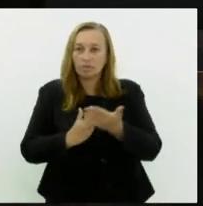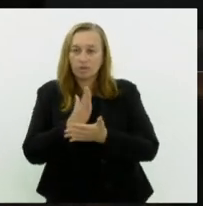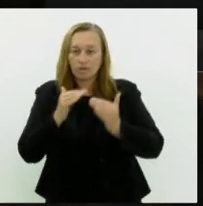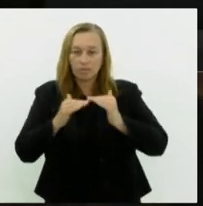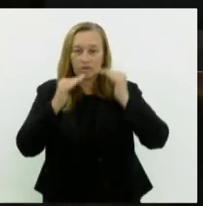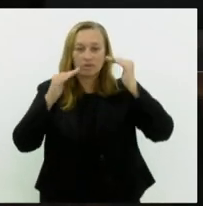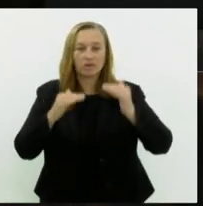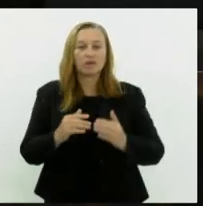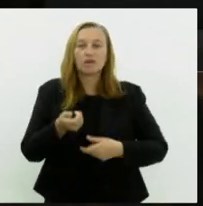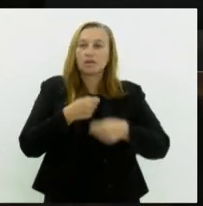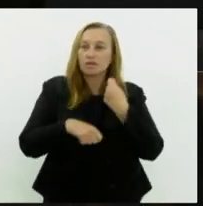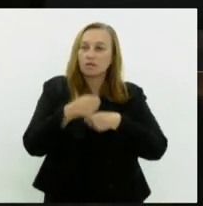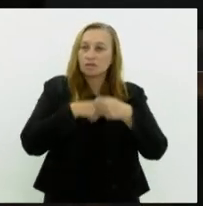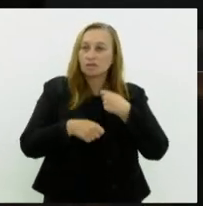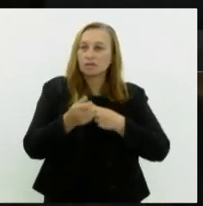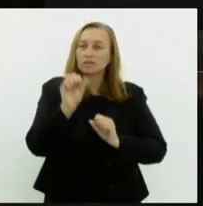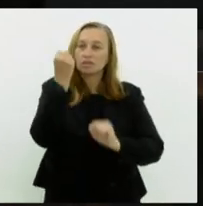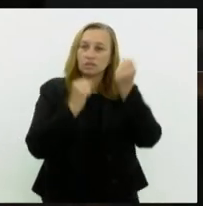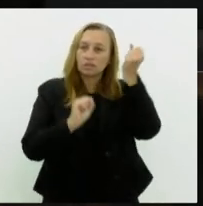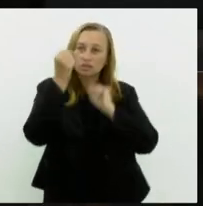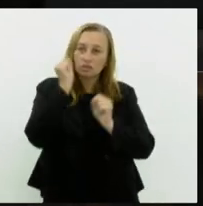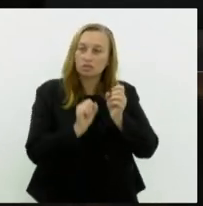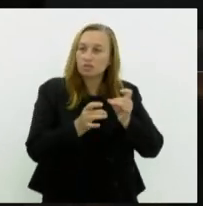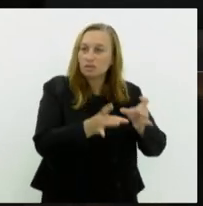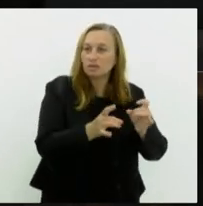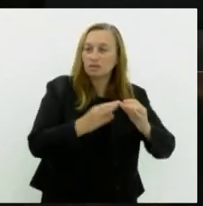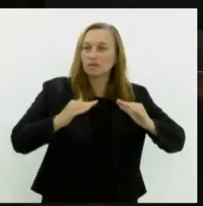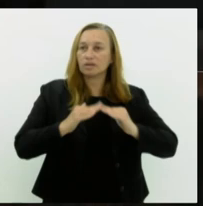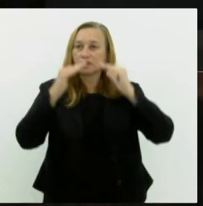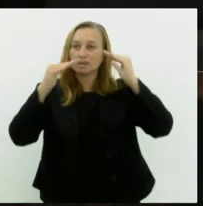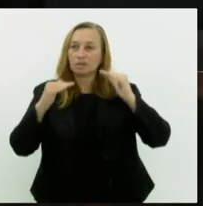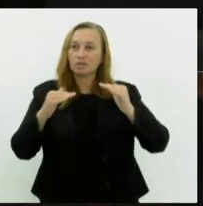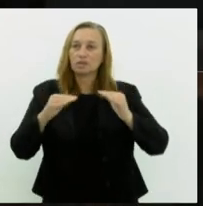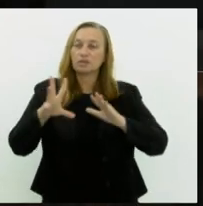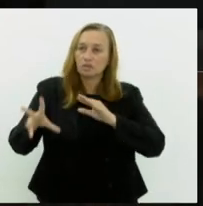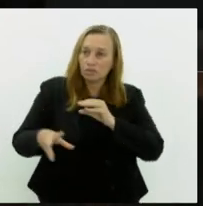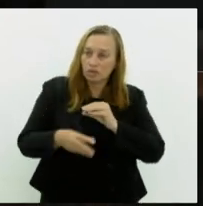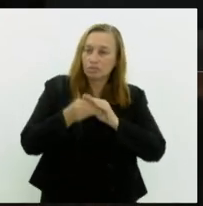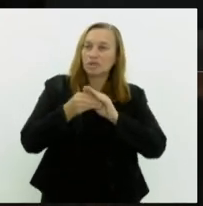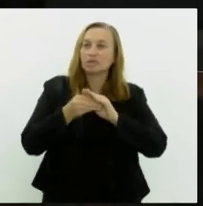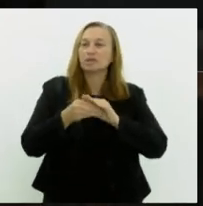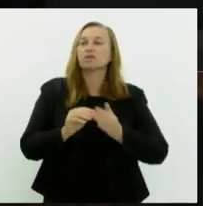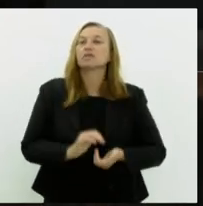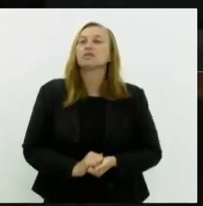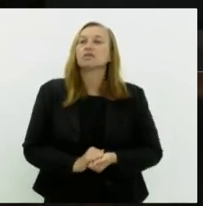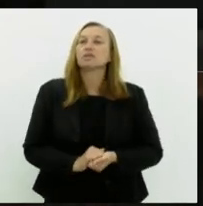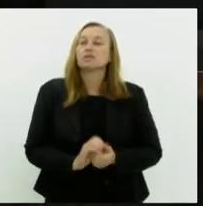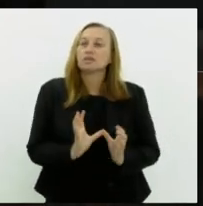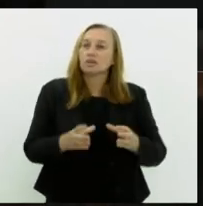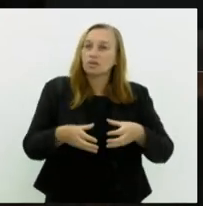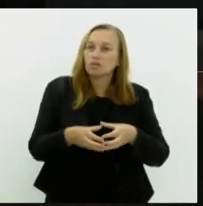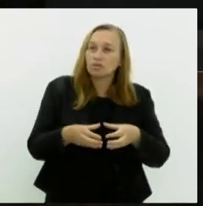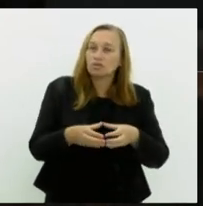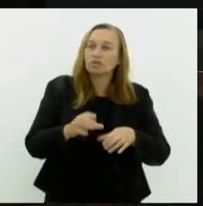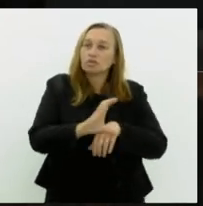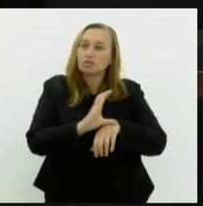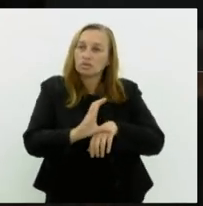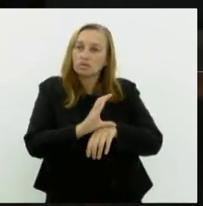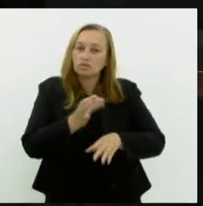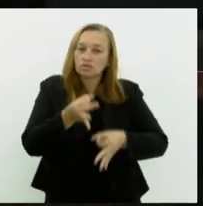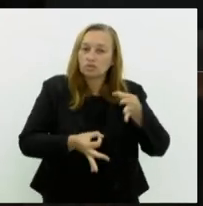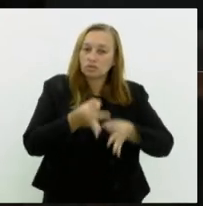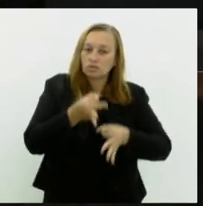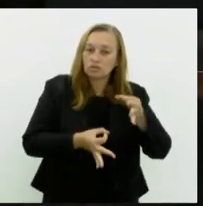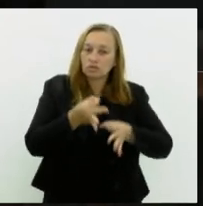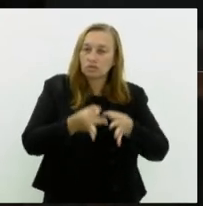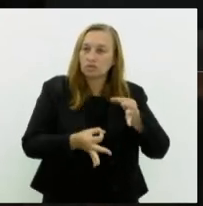De Economia, Indústria e Comércio, favorável, com emenda. Da Comissão de Constituição e Justiça,